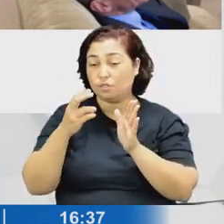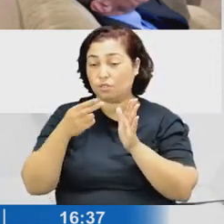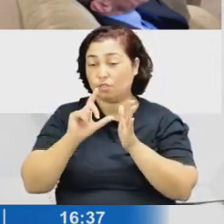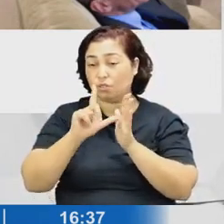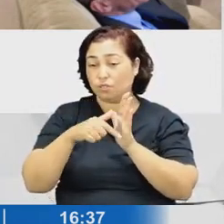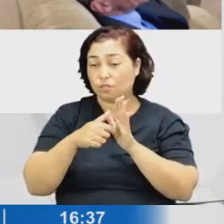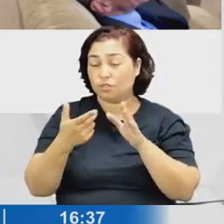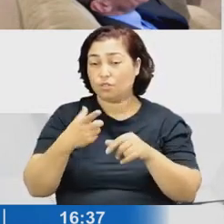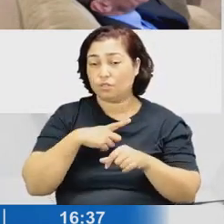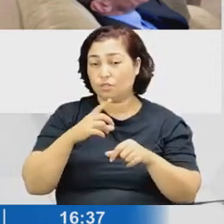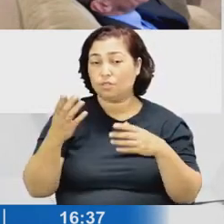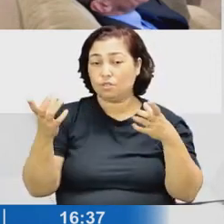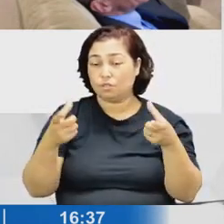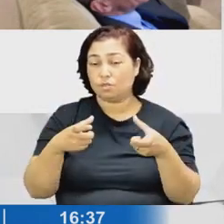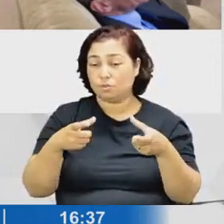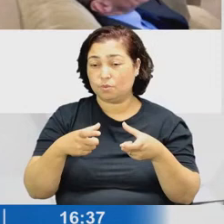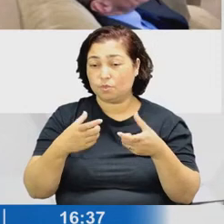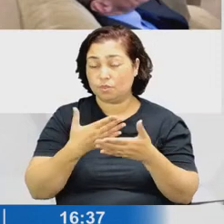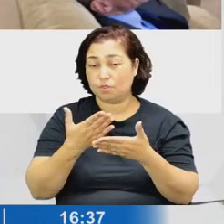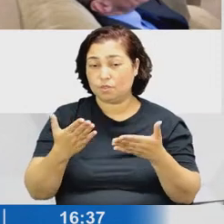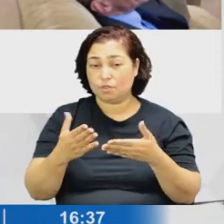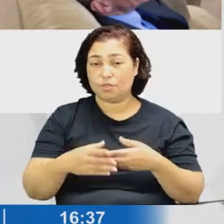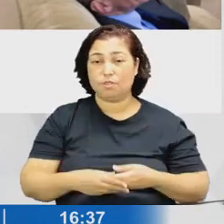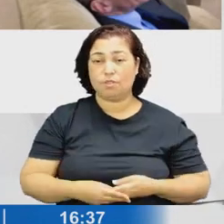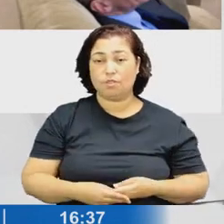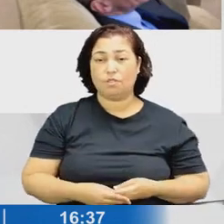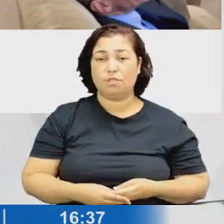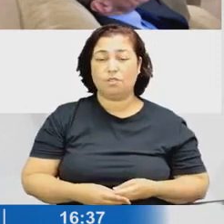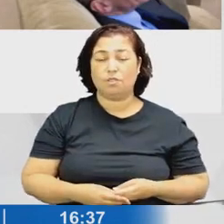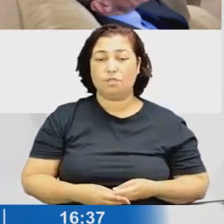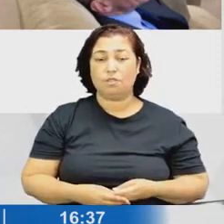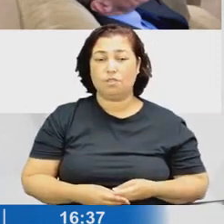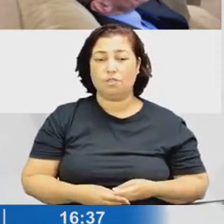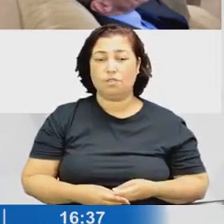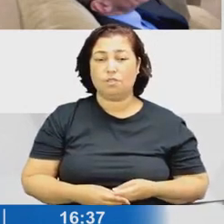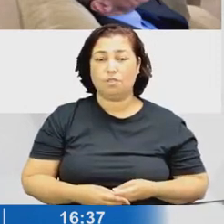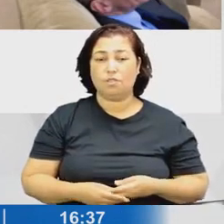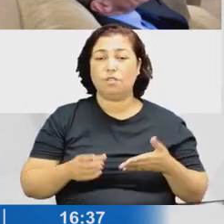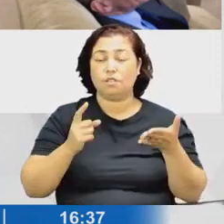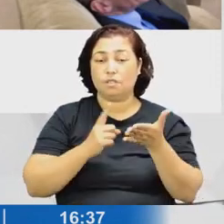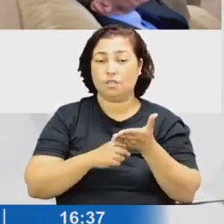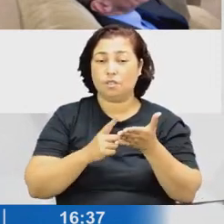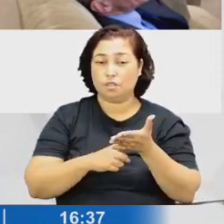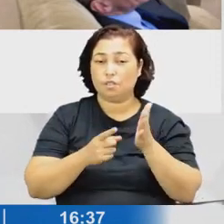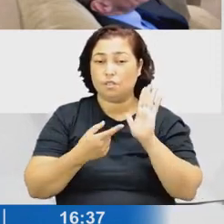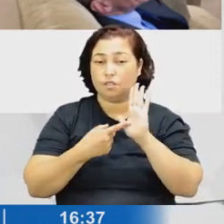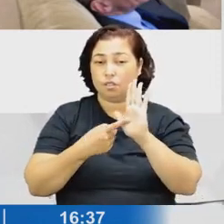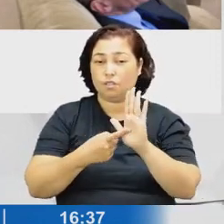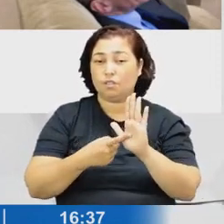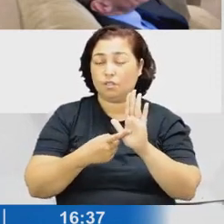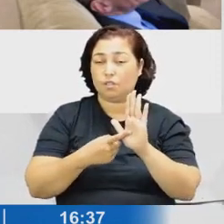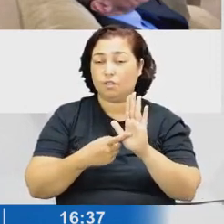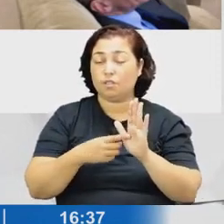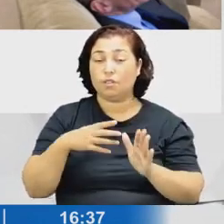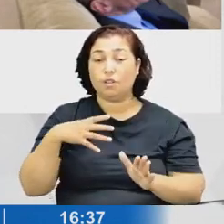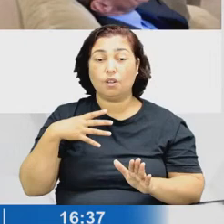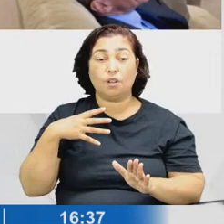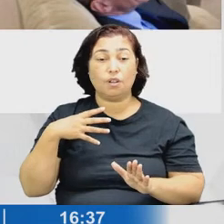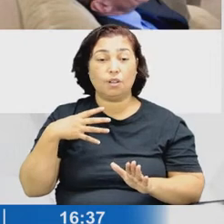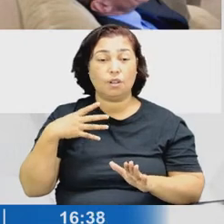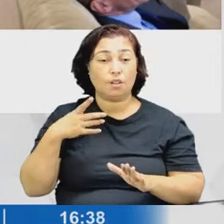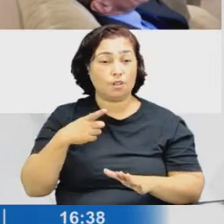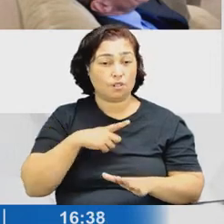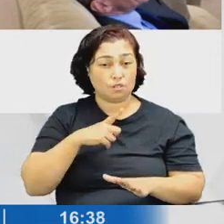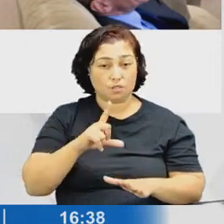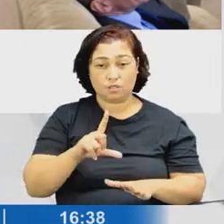você tem um momento olha que olha que agenda dentro de uma agenda pegar o seu parlamentar se você